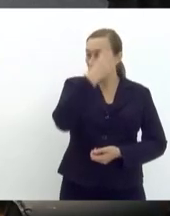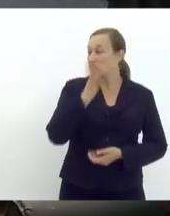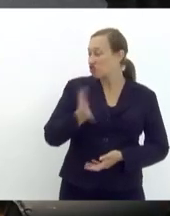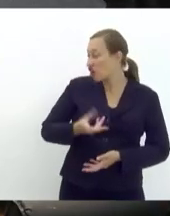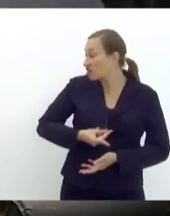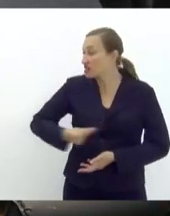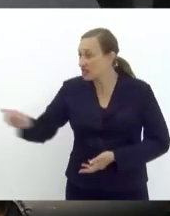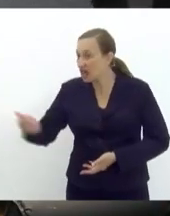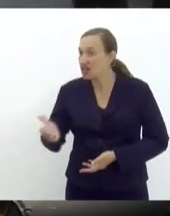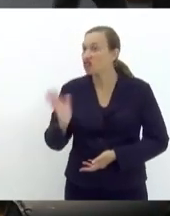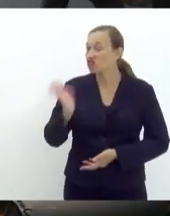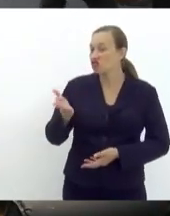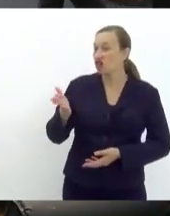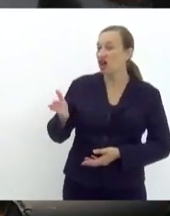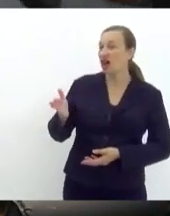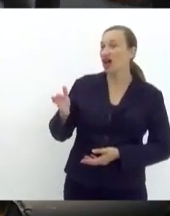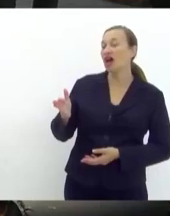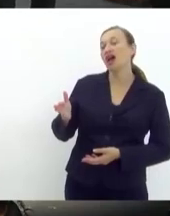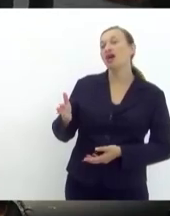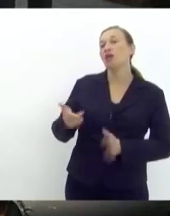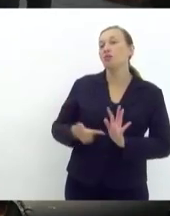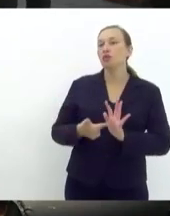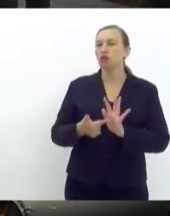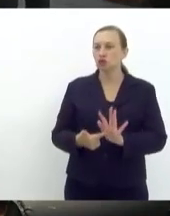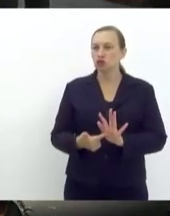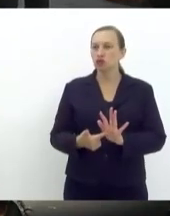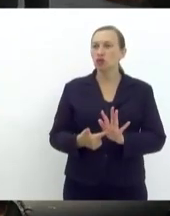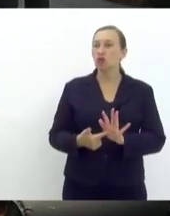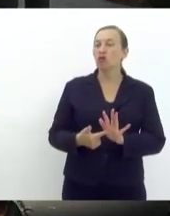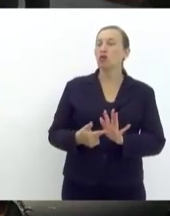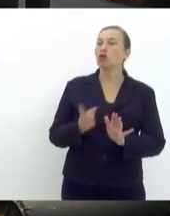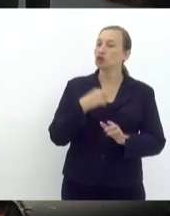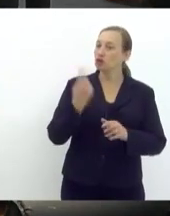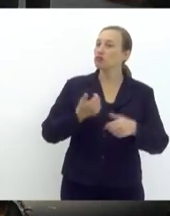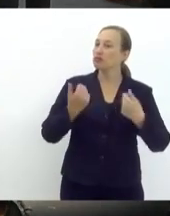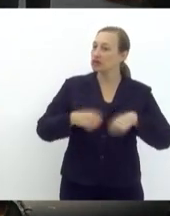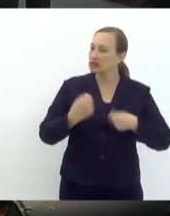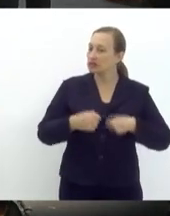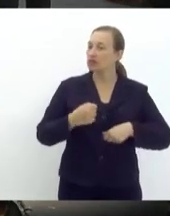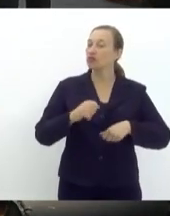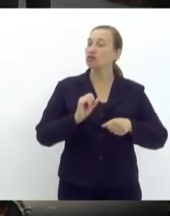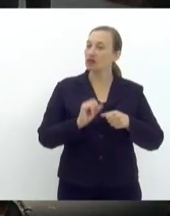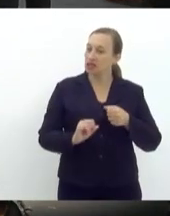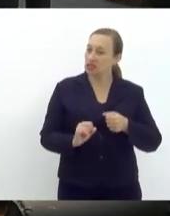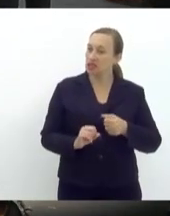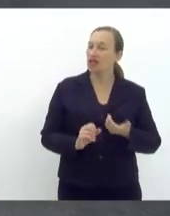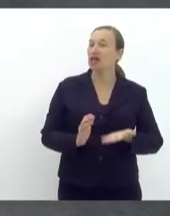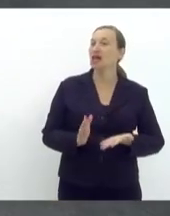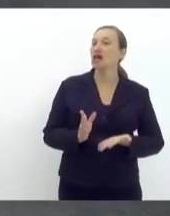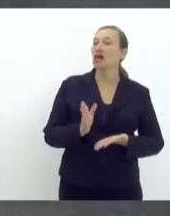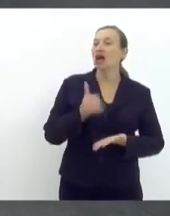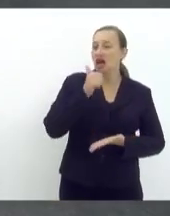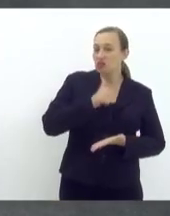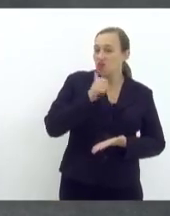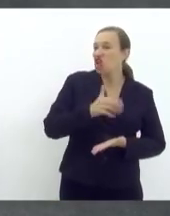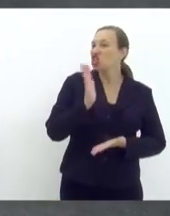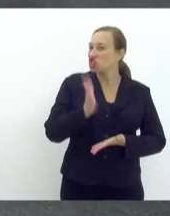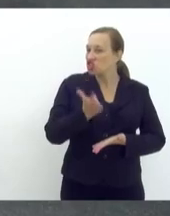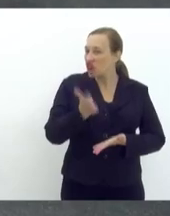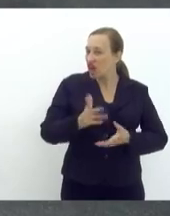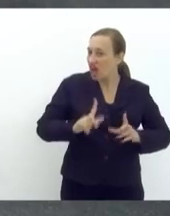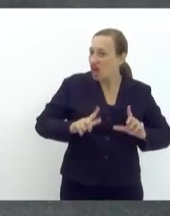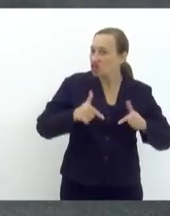já deu a tarefa para gente projeto a queda da Dani danibal então as mulheres já se